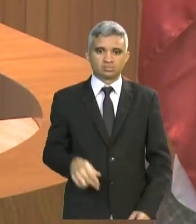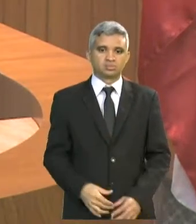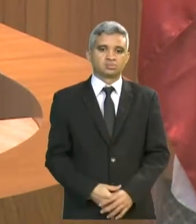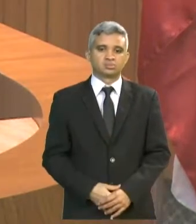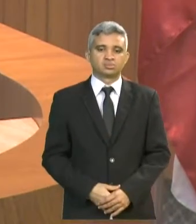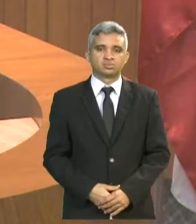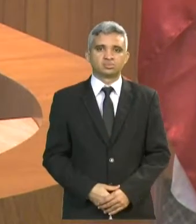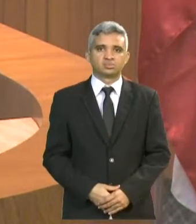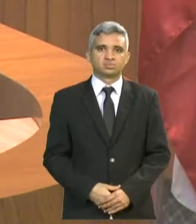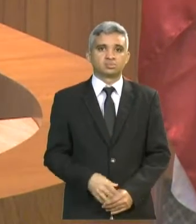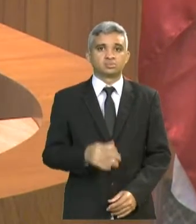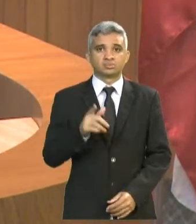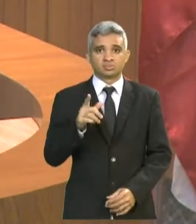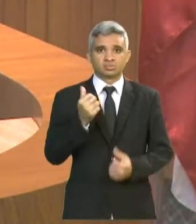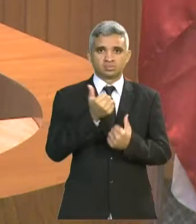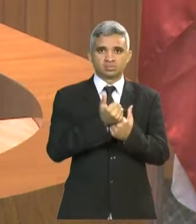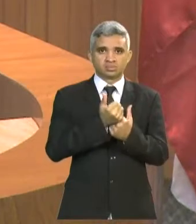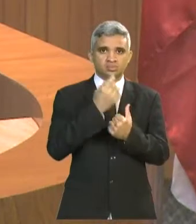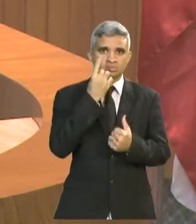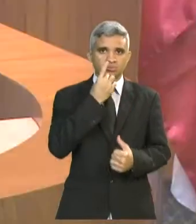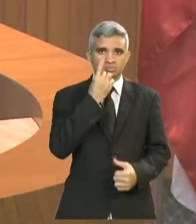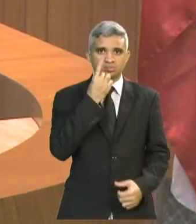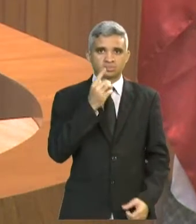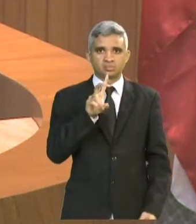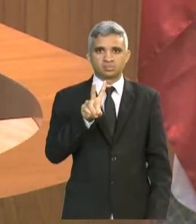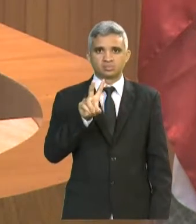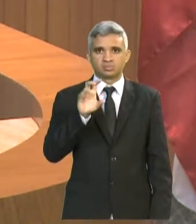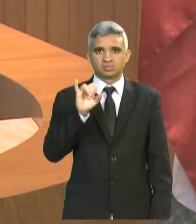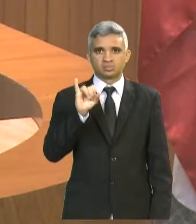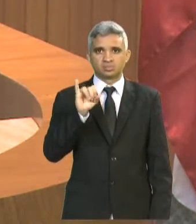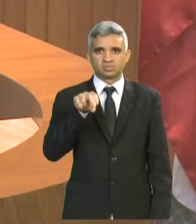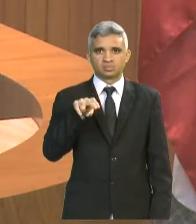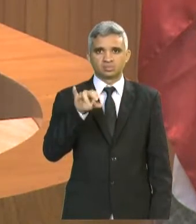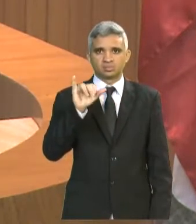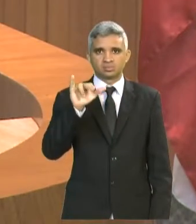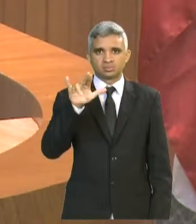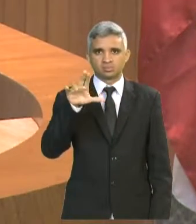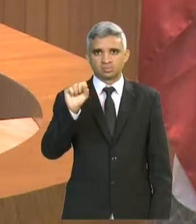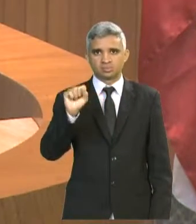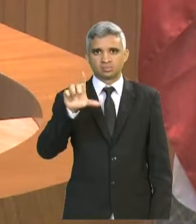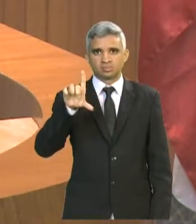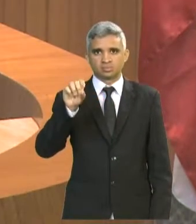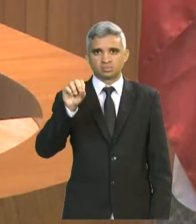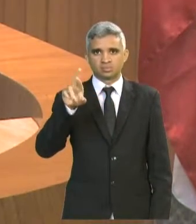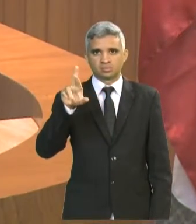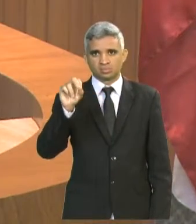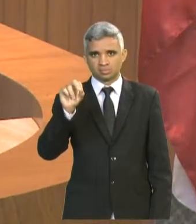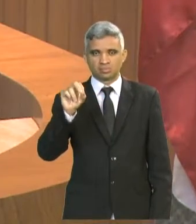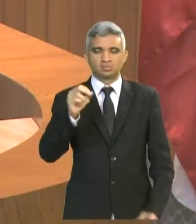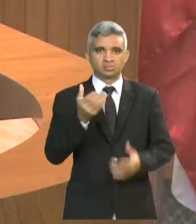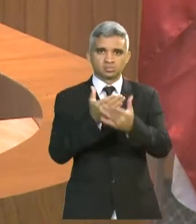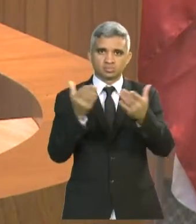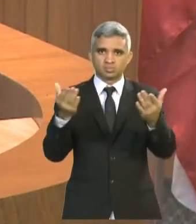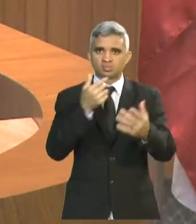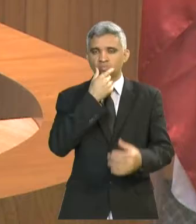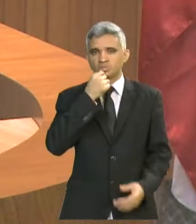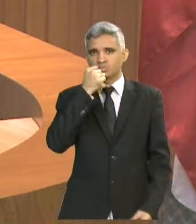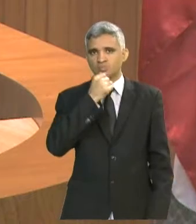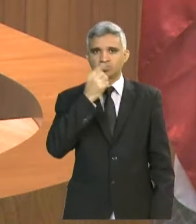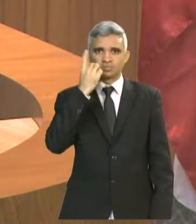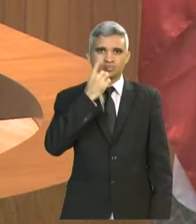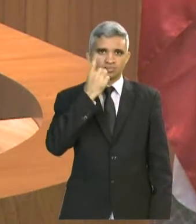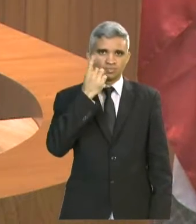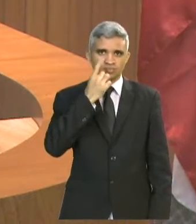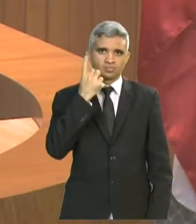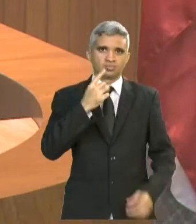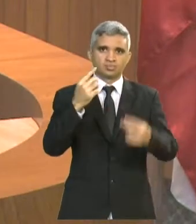aqui em exercício, meu amigo deputado Vinícius Louros, senhoras e senhores deputados, galeria, os telespectadores da TV Assembleia, os deputados